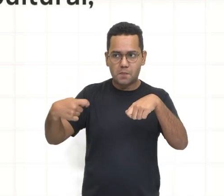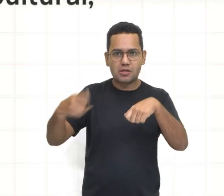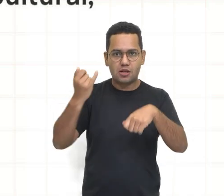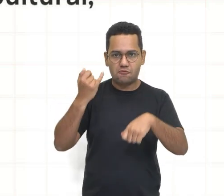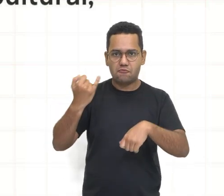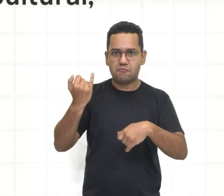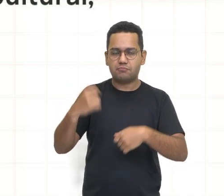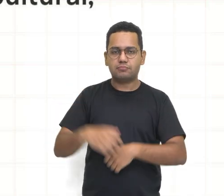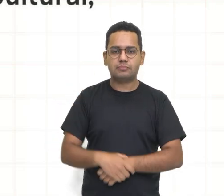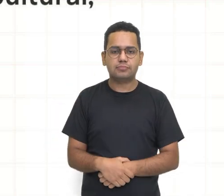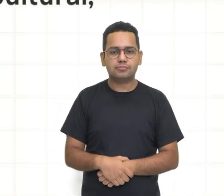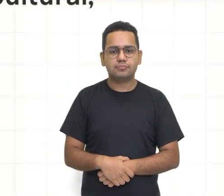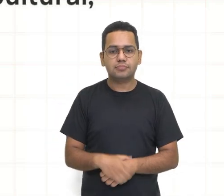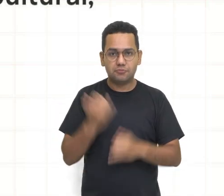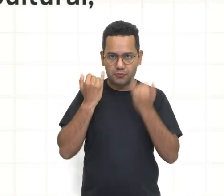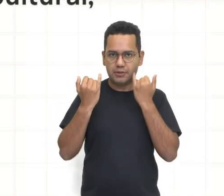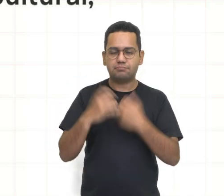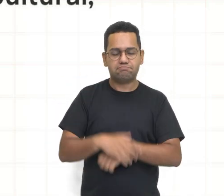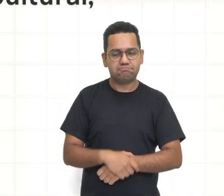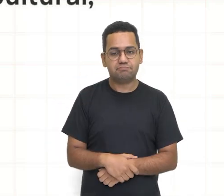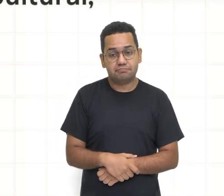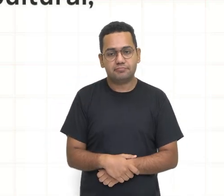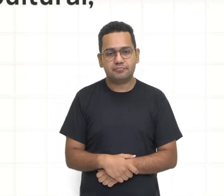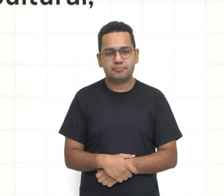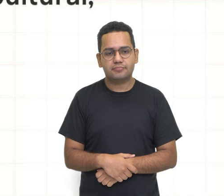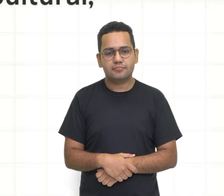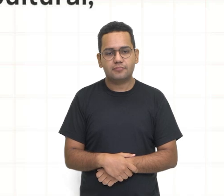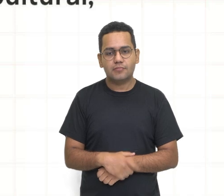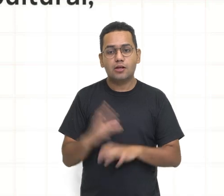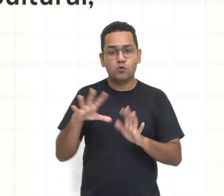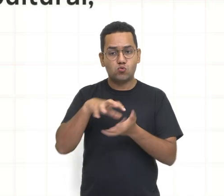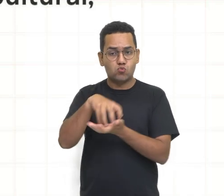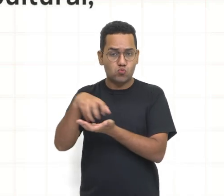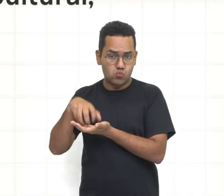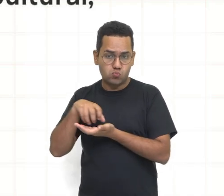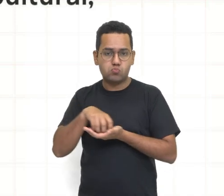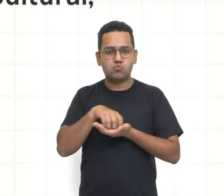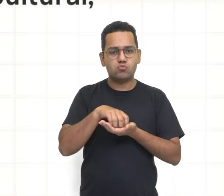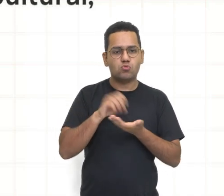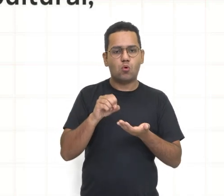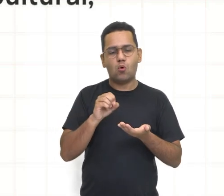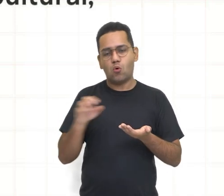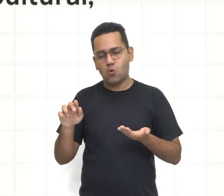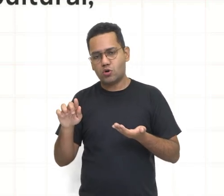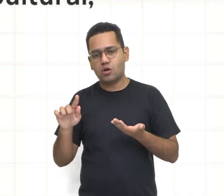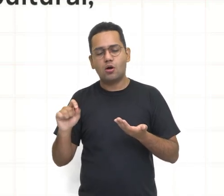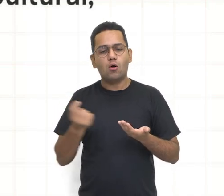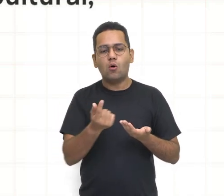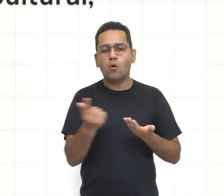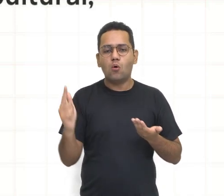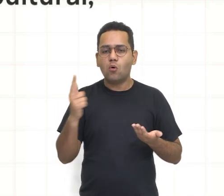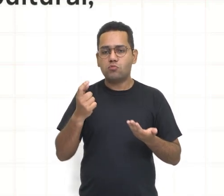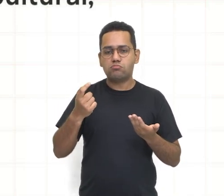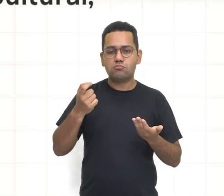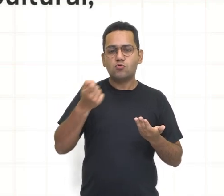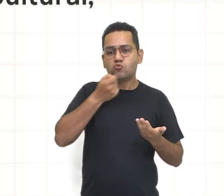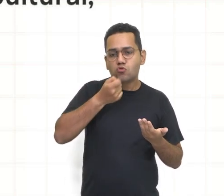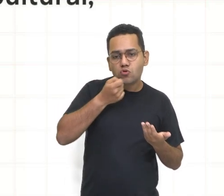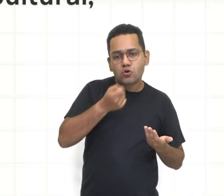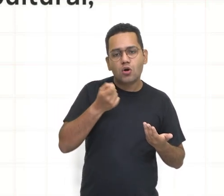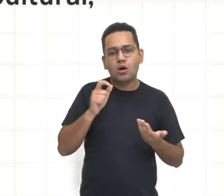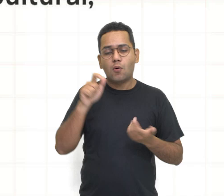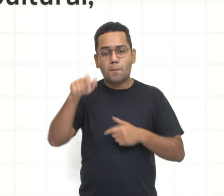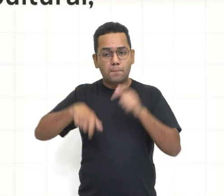podemos verificar organizações não governamentais, jornalistas e cidadãos que podem usar